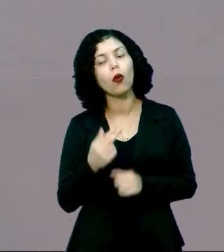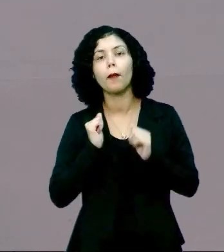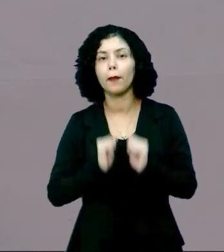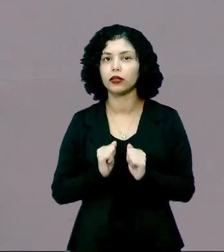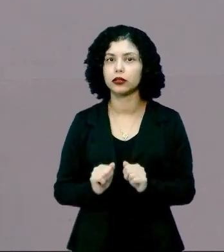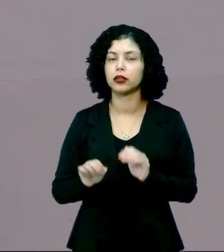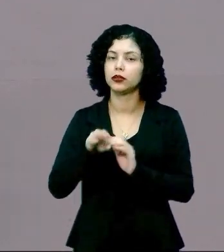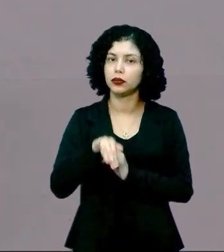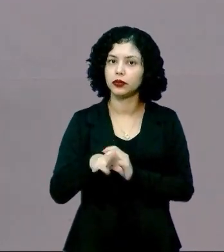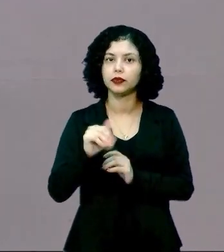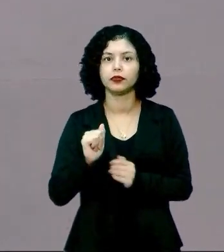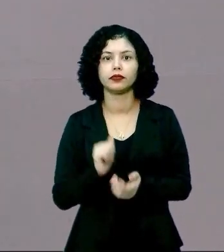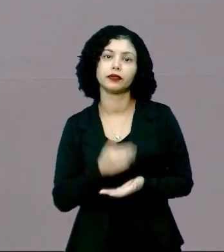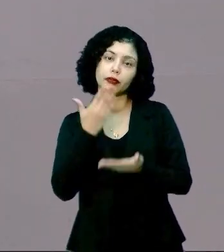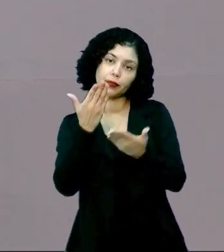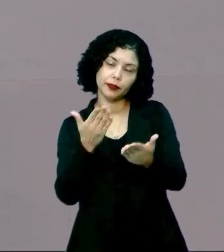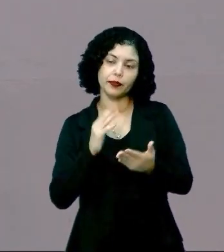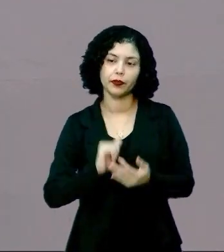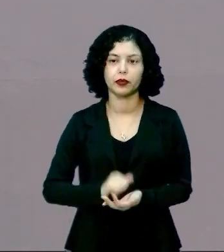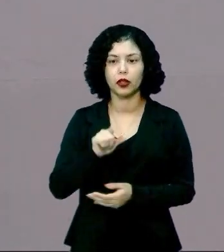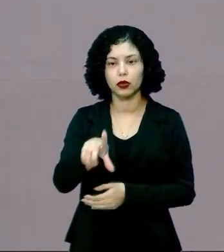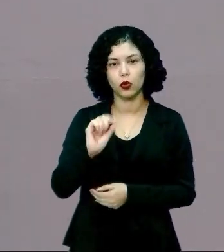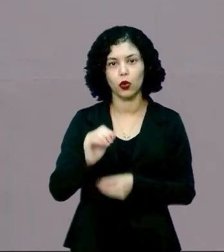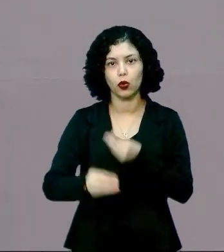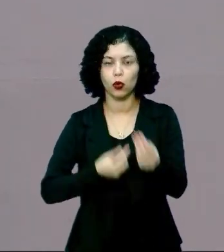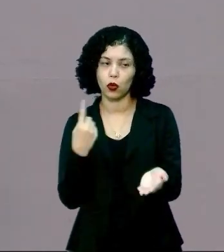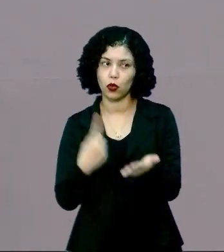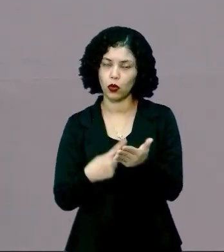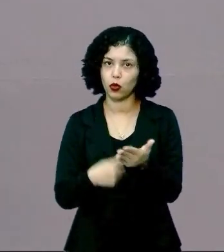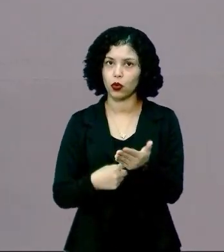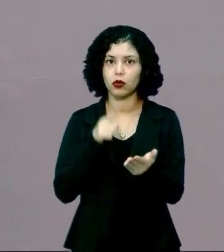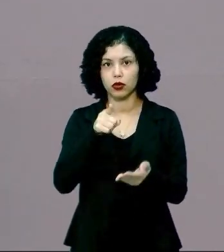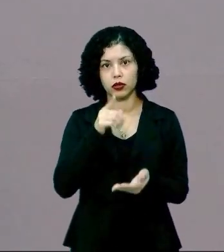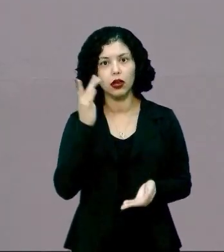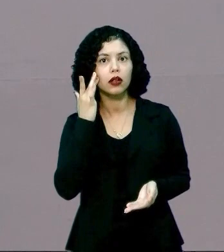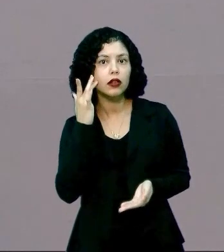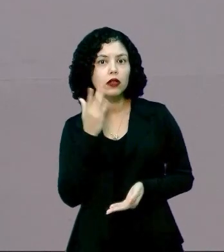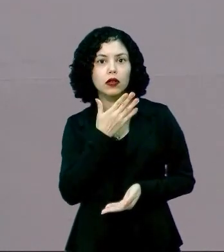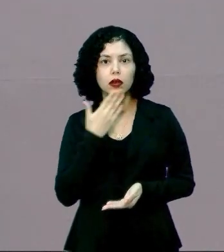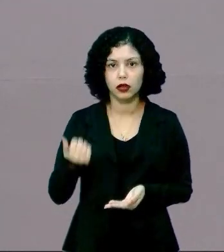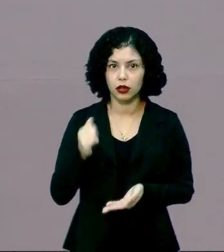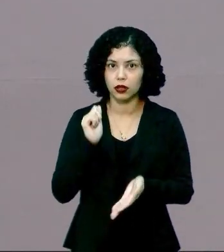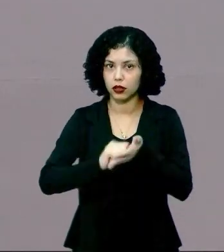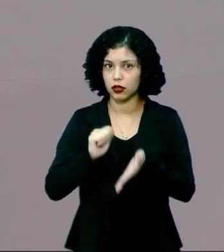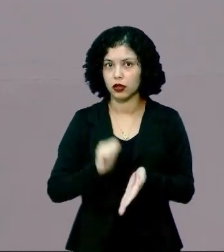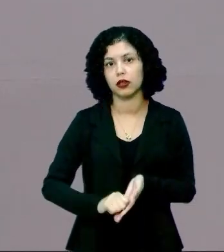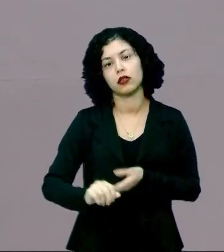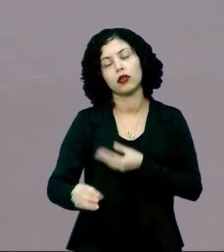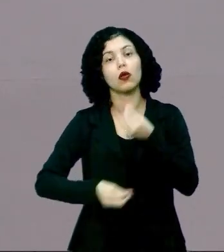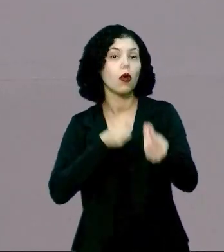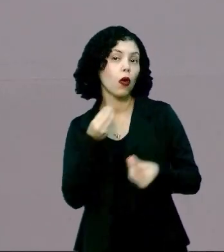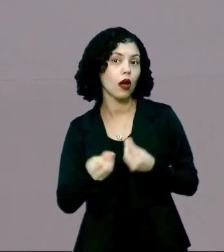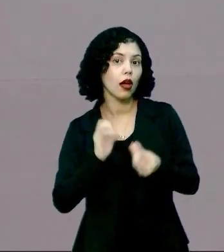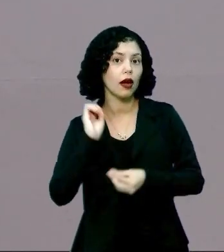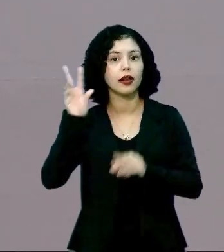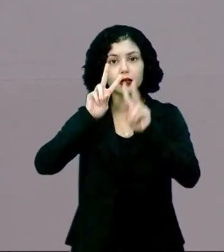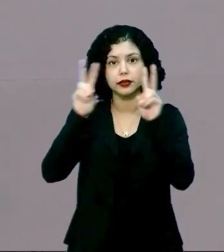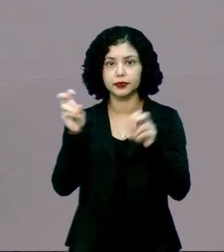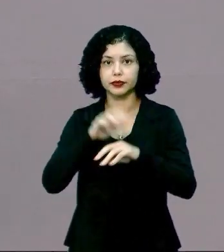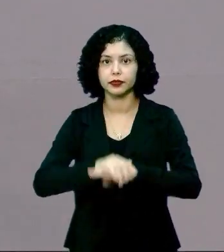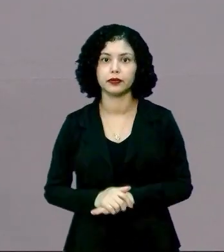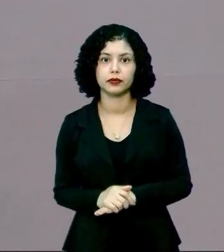utilizar no meio. Fica a seu critério, de acordo com o que você acha que você se sinta melhor para escrever e com o que convém com a